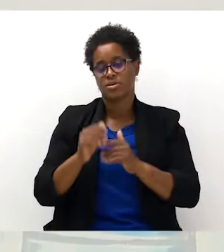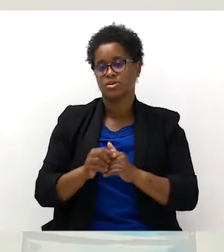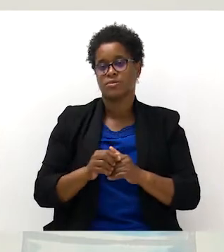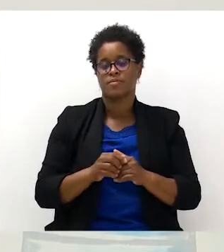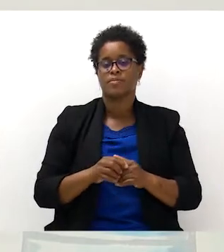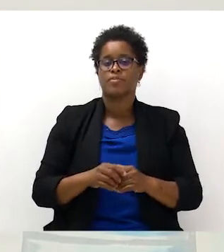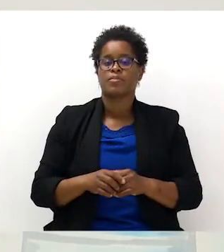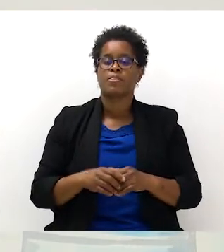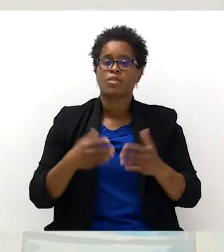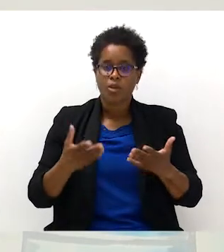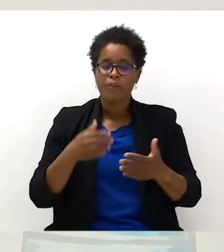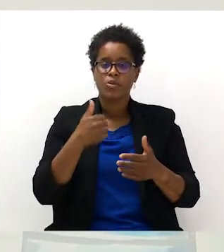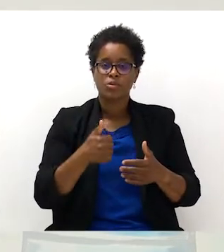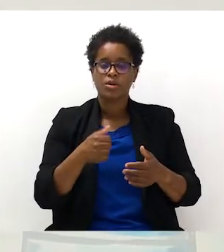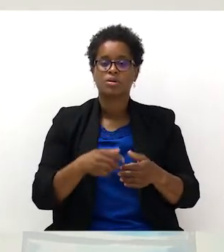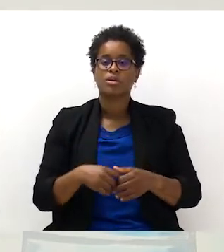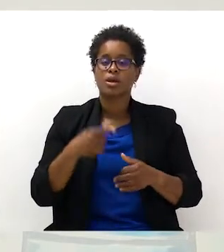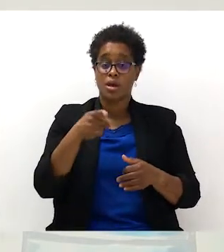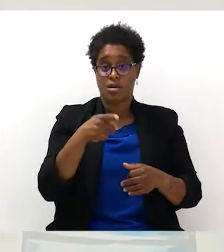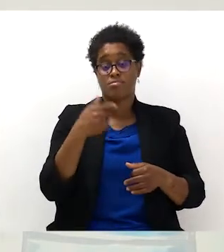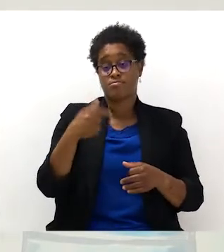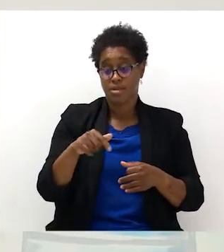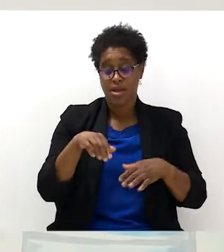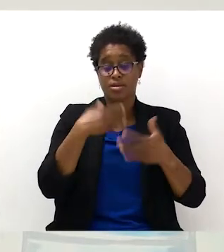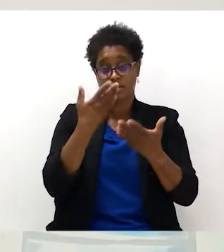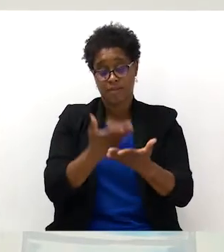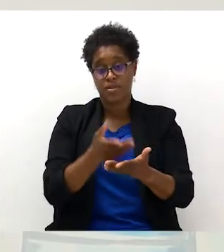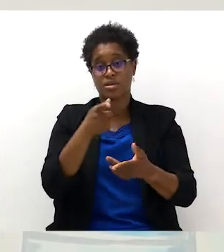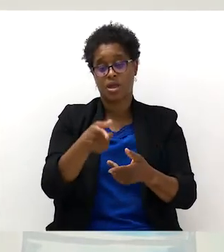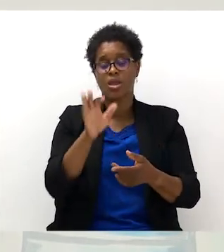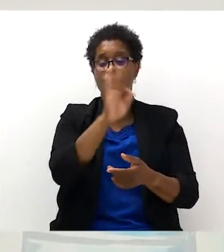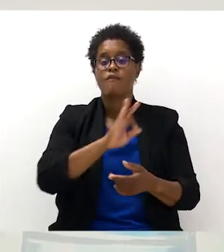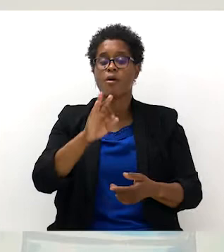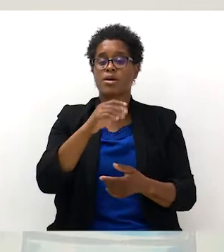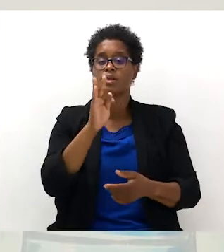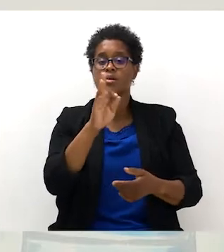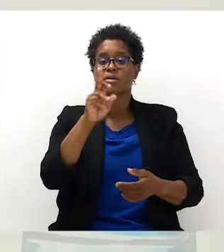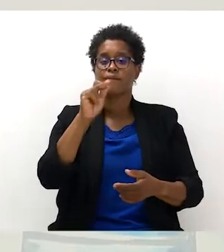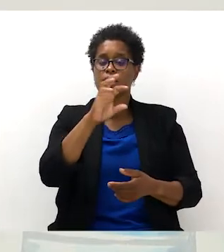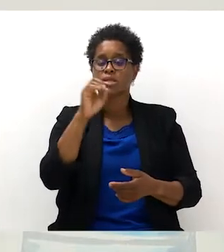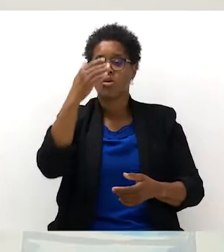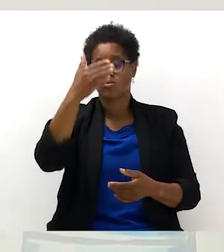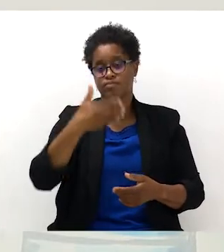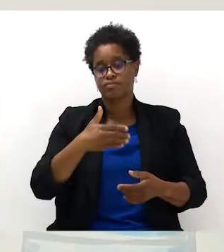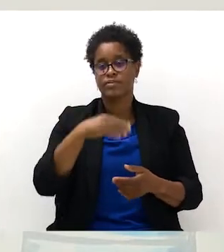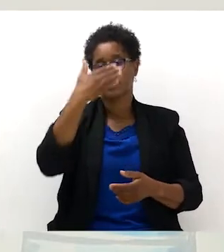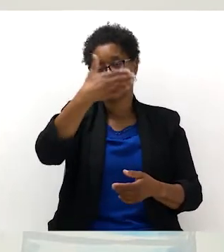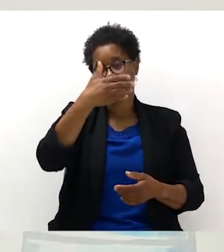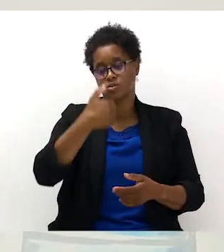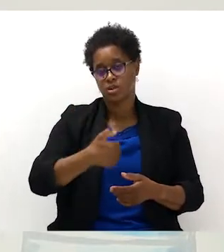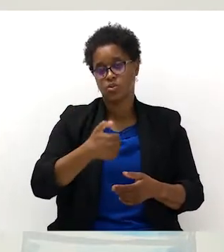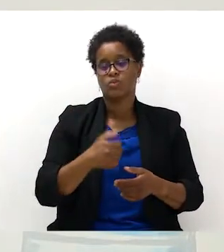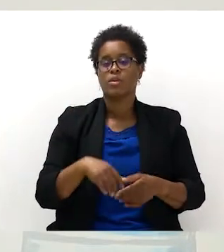bem. Então, está aqui a representação em forma de fração. A